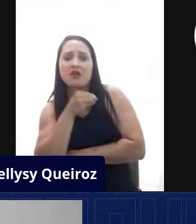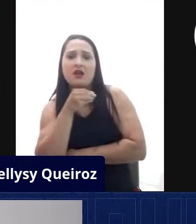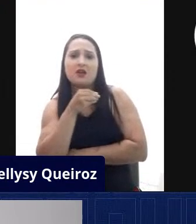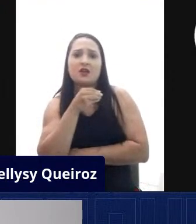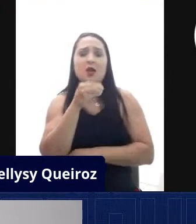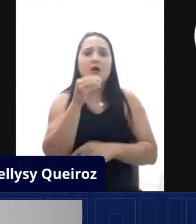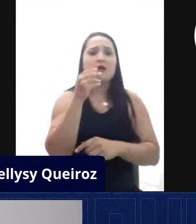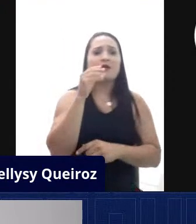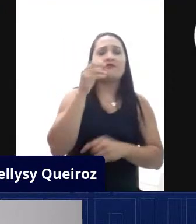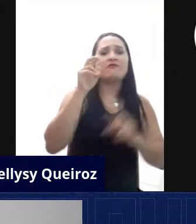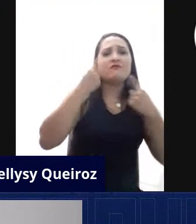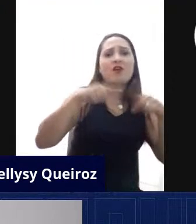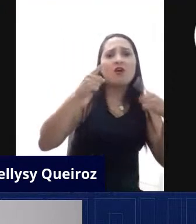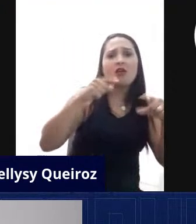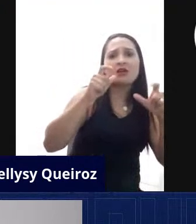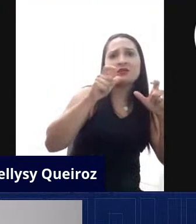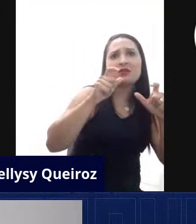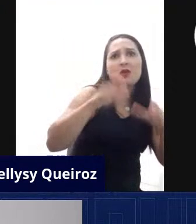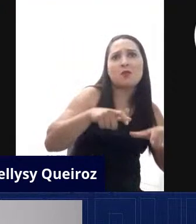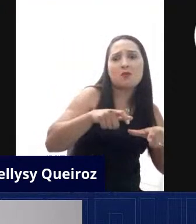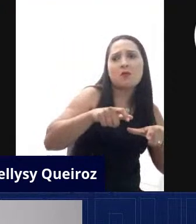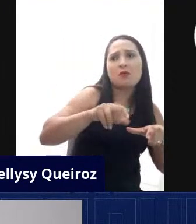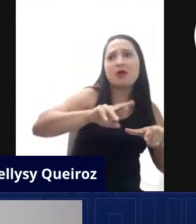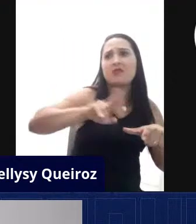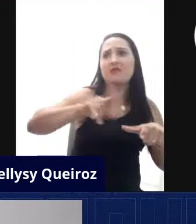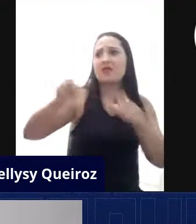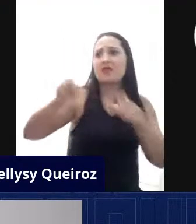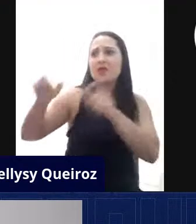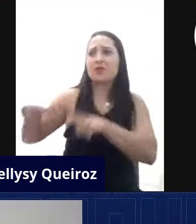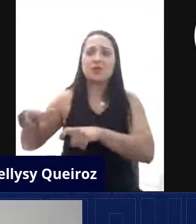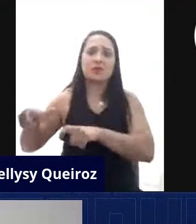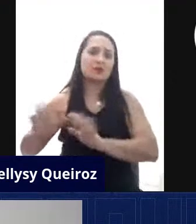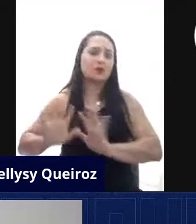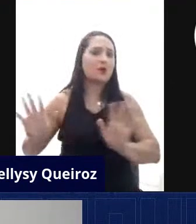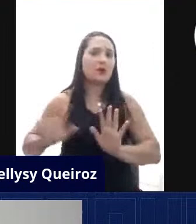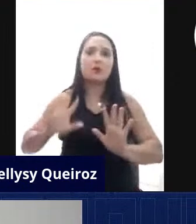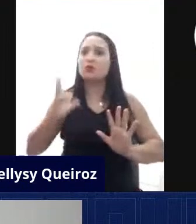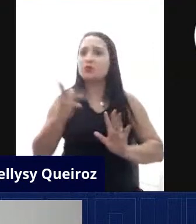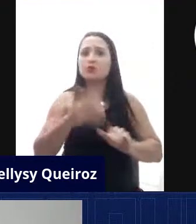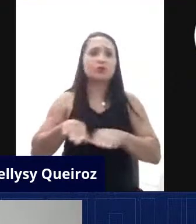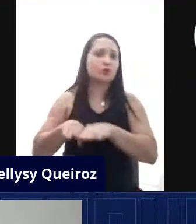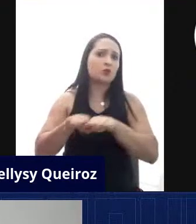outro. Violência é violência. Mas, obviamente, que